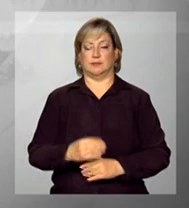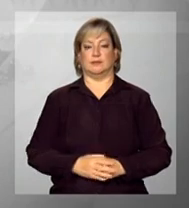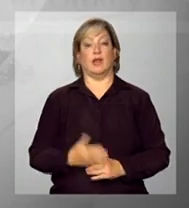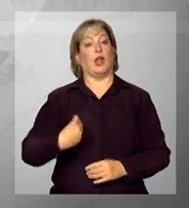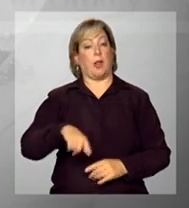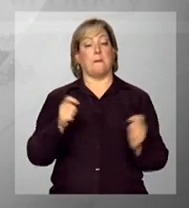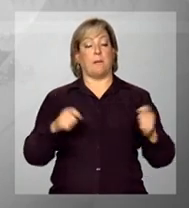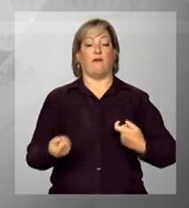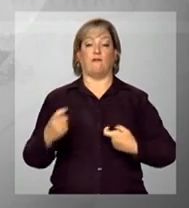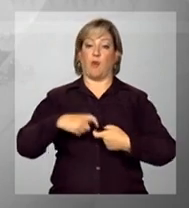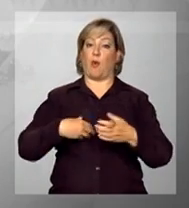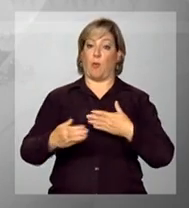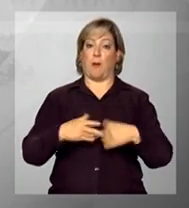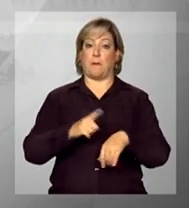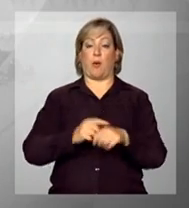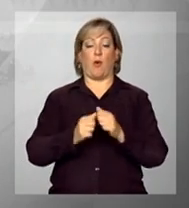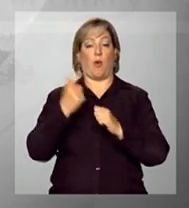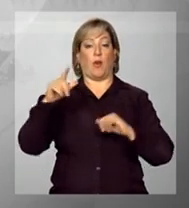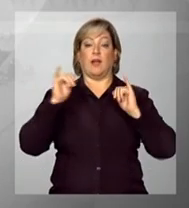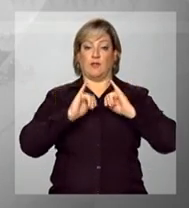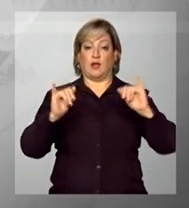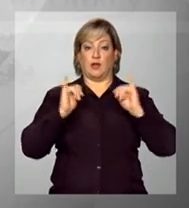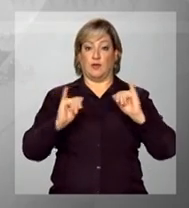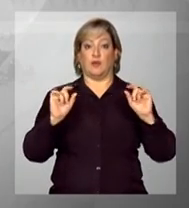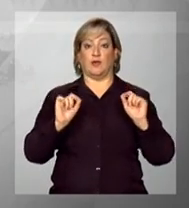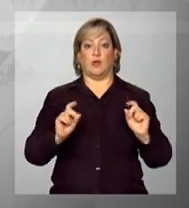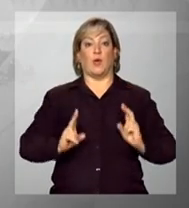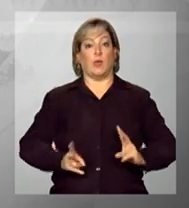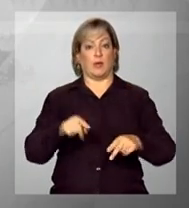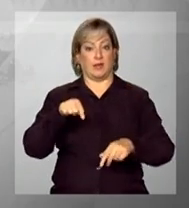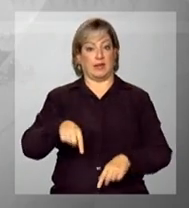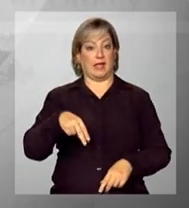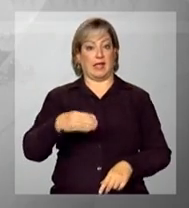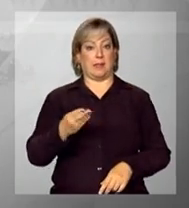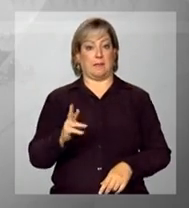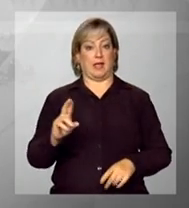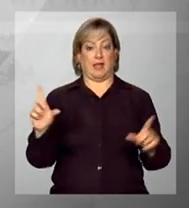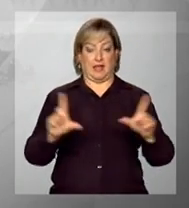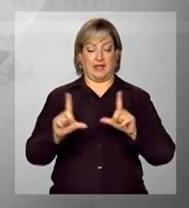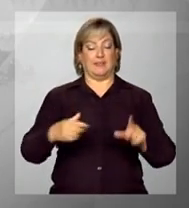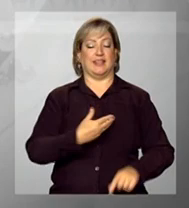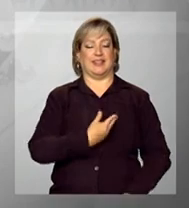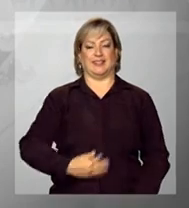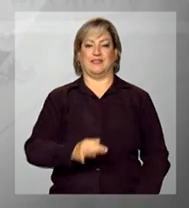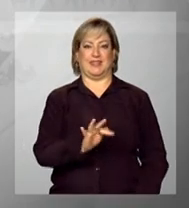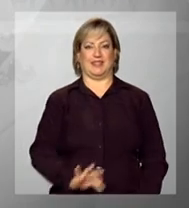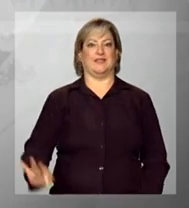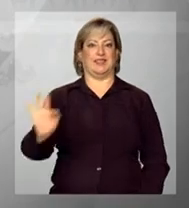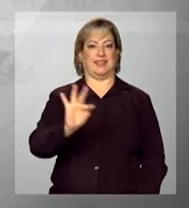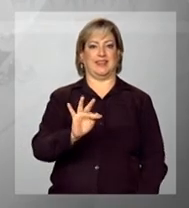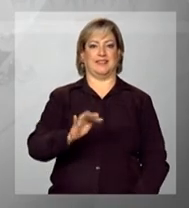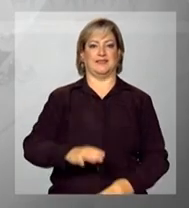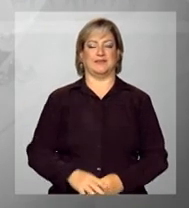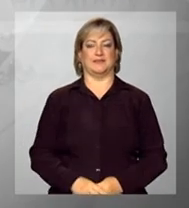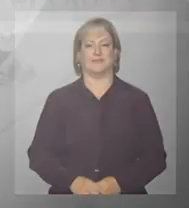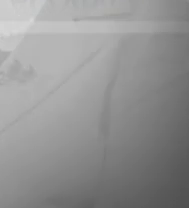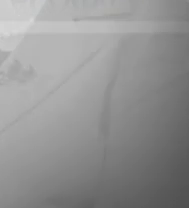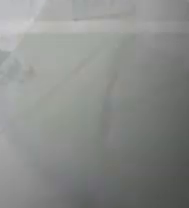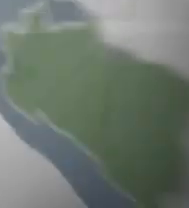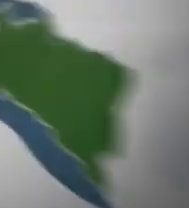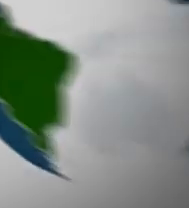bom e nós podemos voltar a qualquer momento com outras informações Continue com a gente na NBR a TV do governo federal